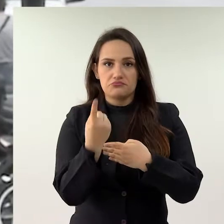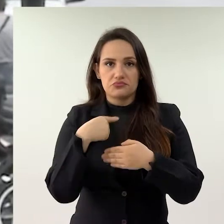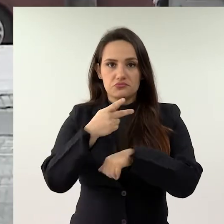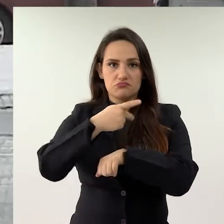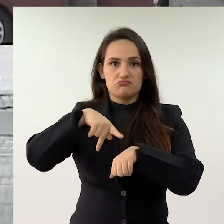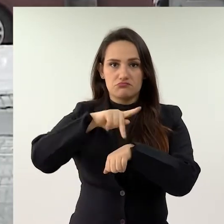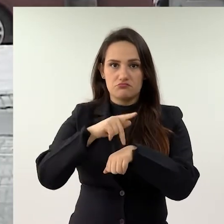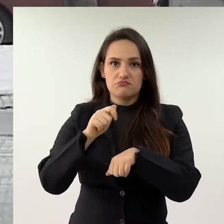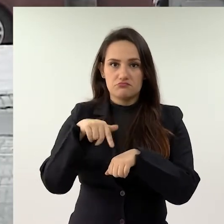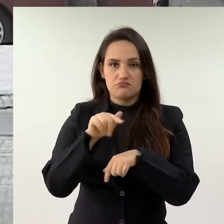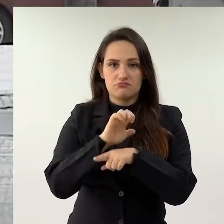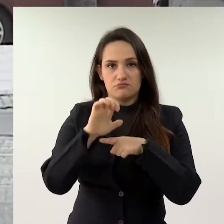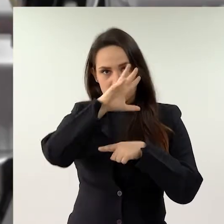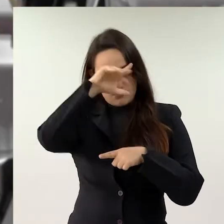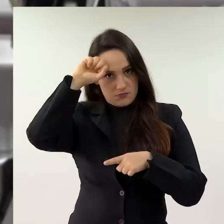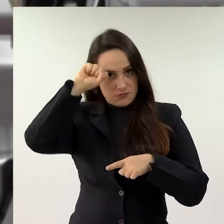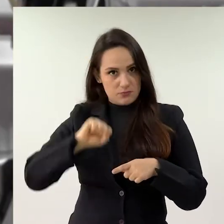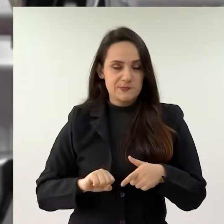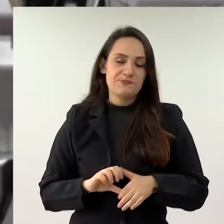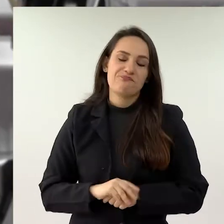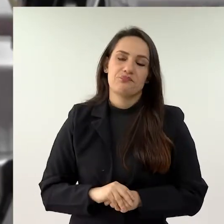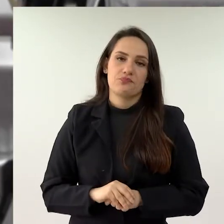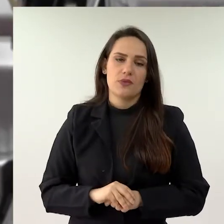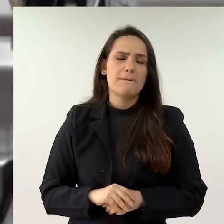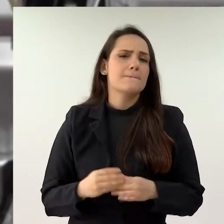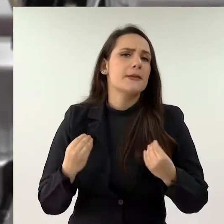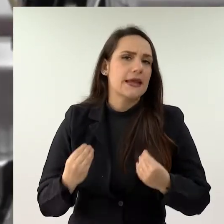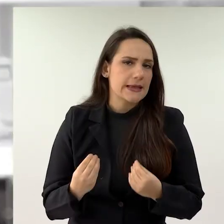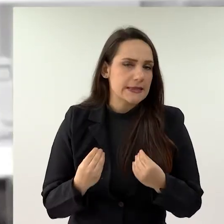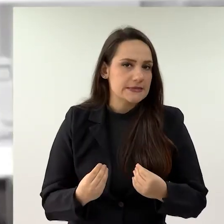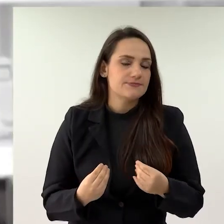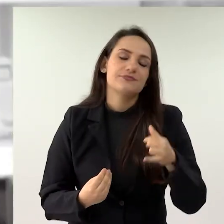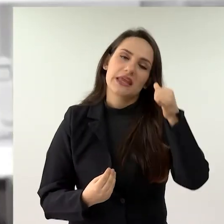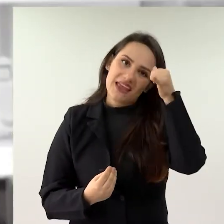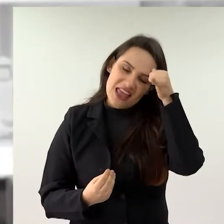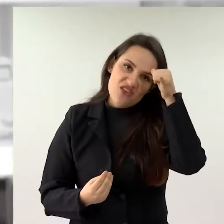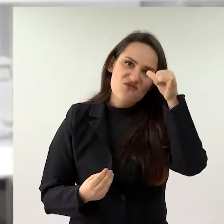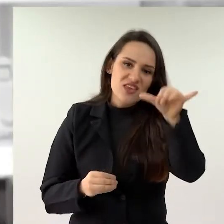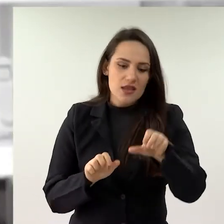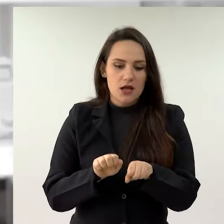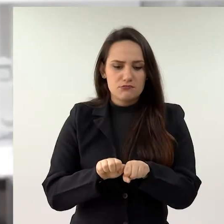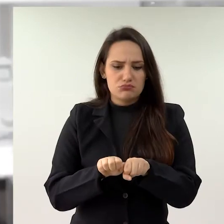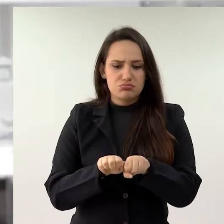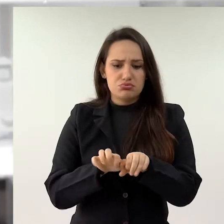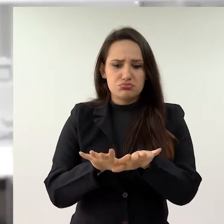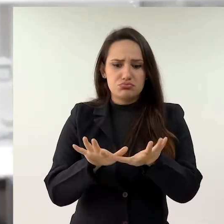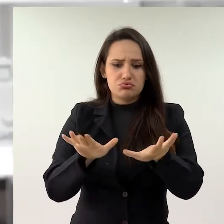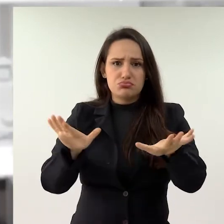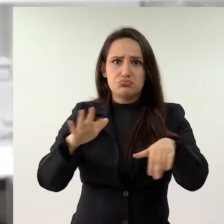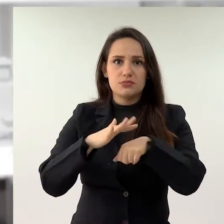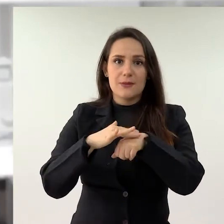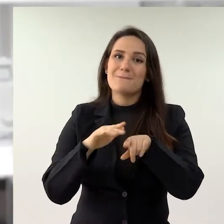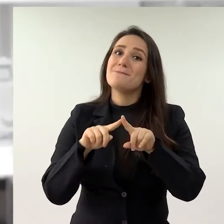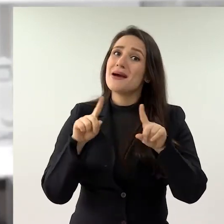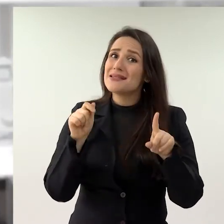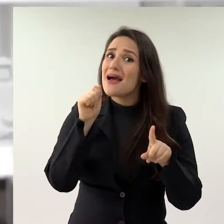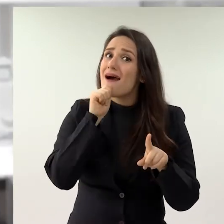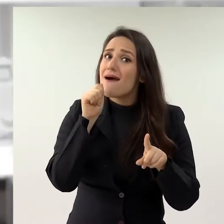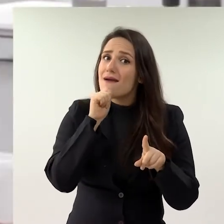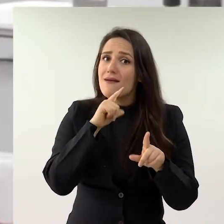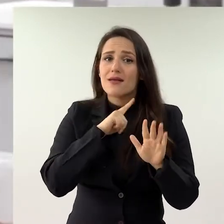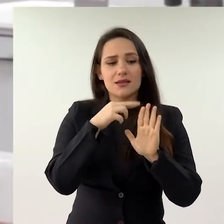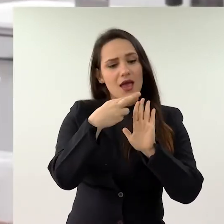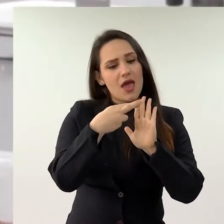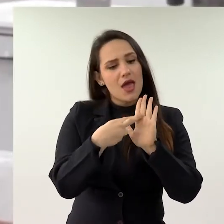com o nosso estado. Tudo para conter o avanço do coronavírus. No entanto, mesmo com as ações